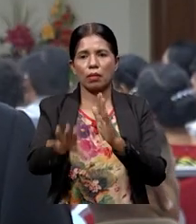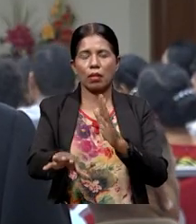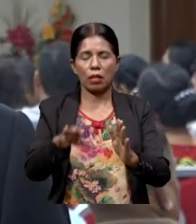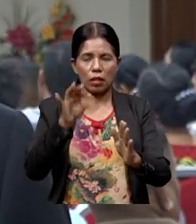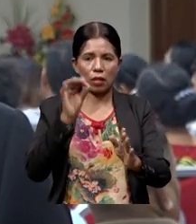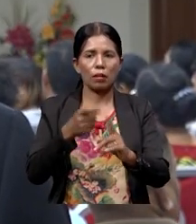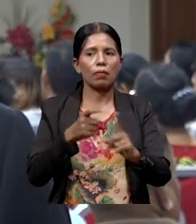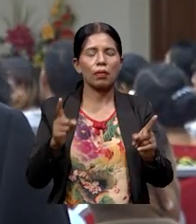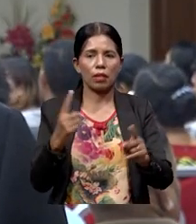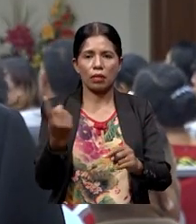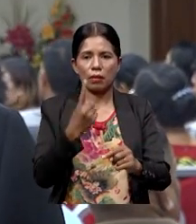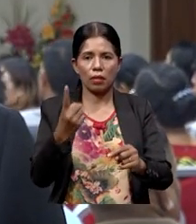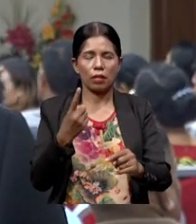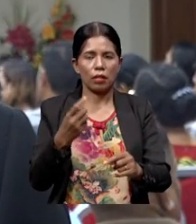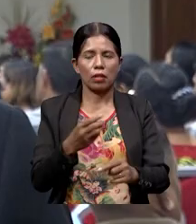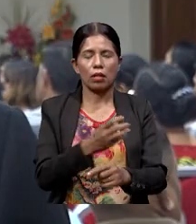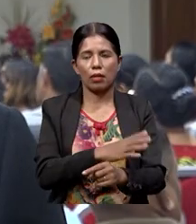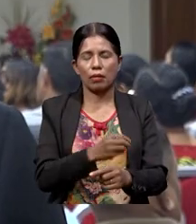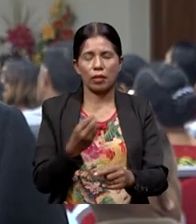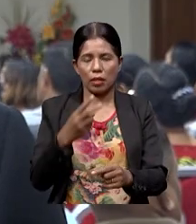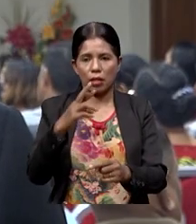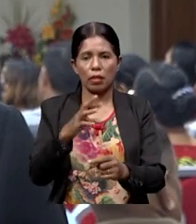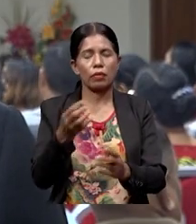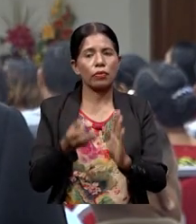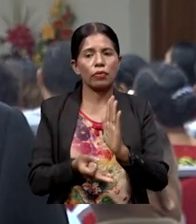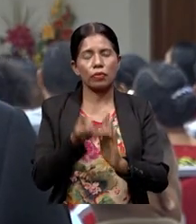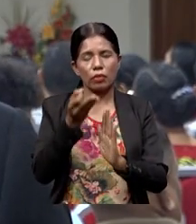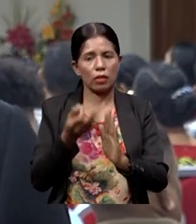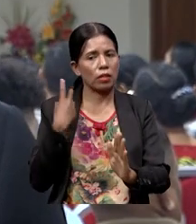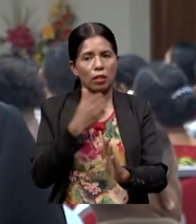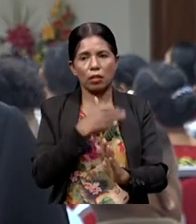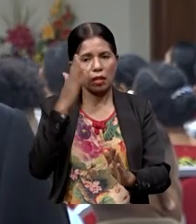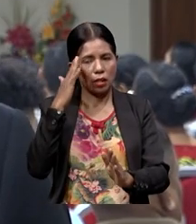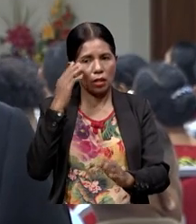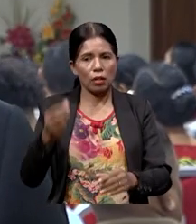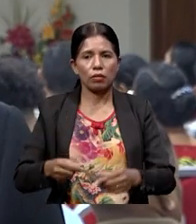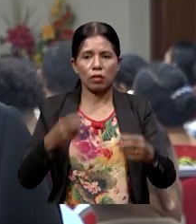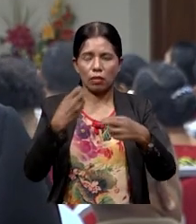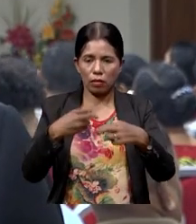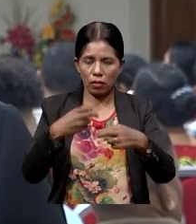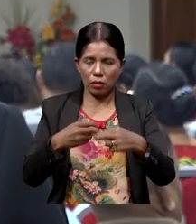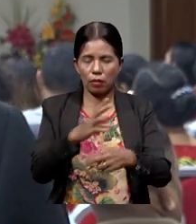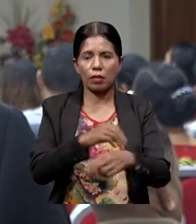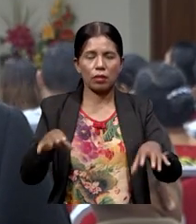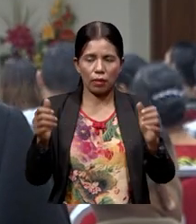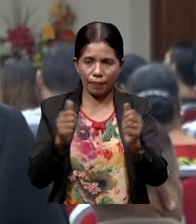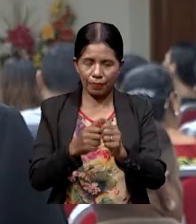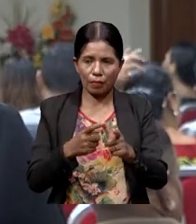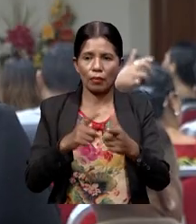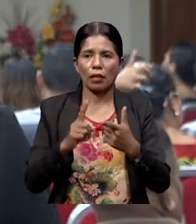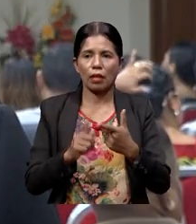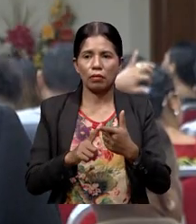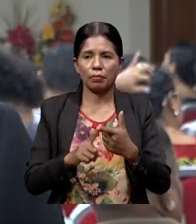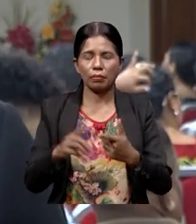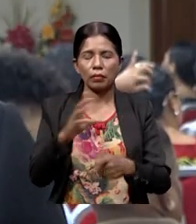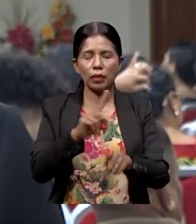local mas bem na fatin preço e terá bele controla cada tina mudança preço info impacto ba iha contrato ba